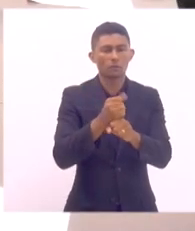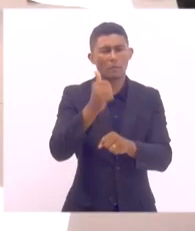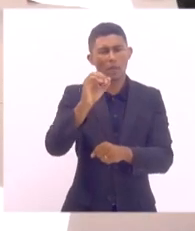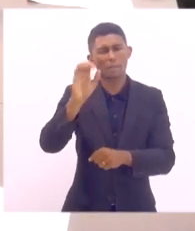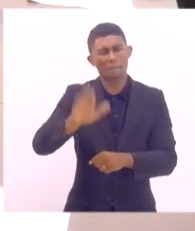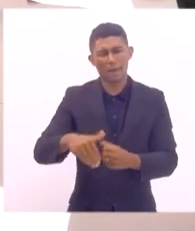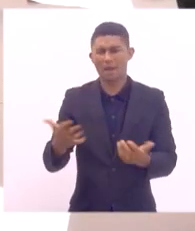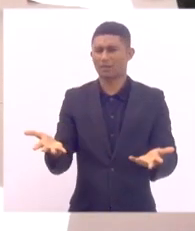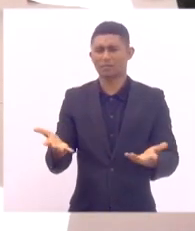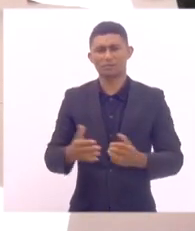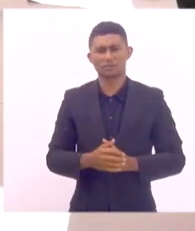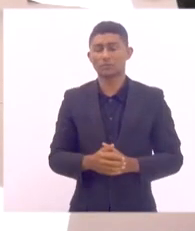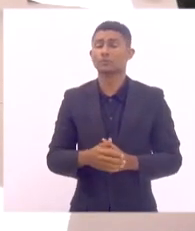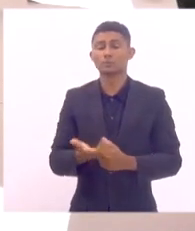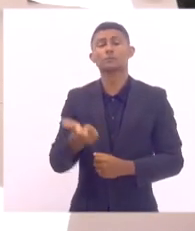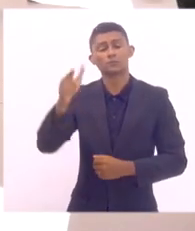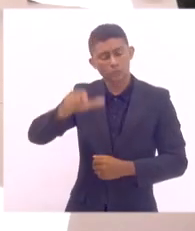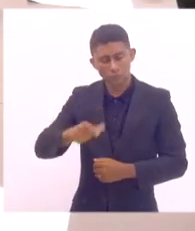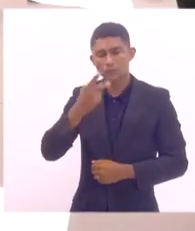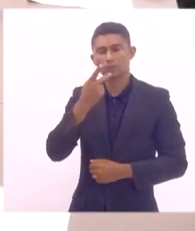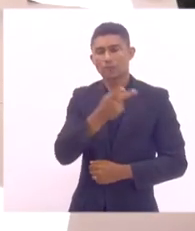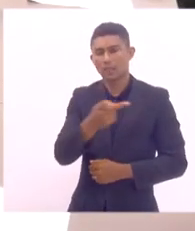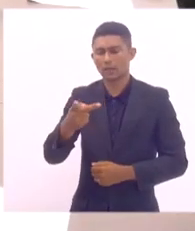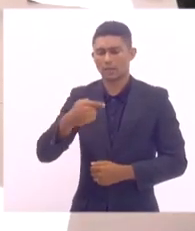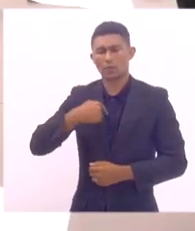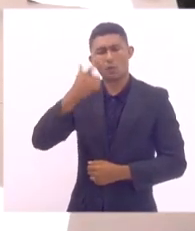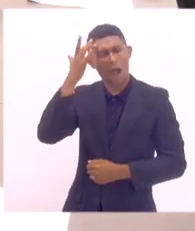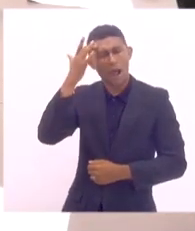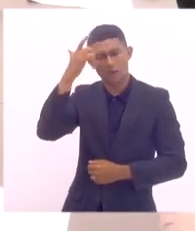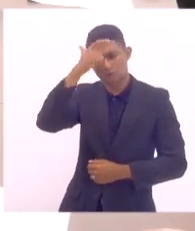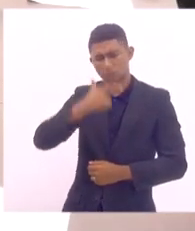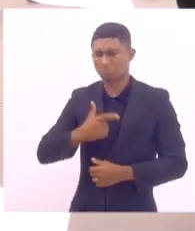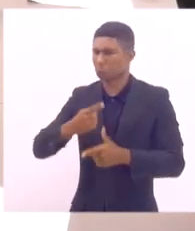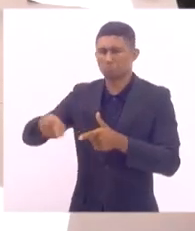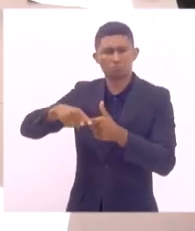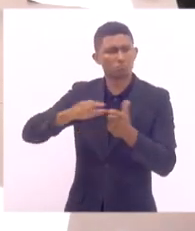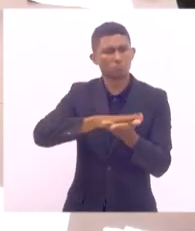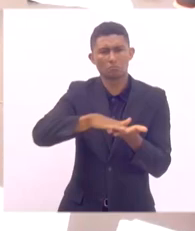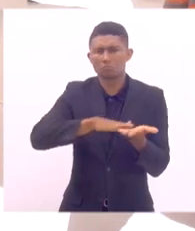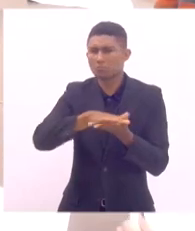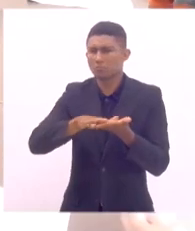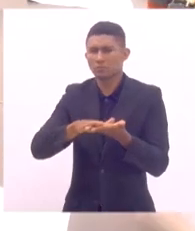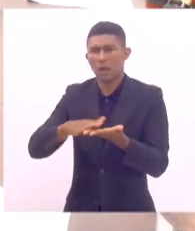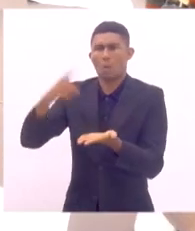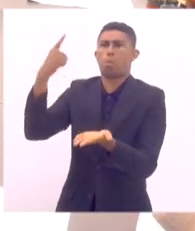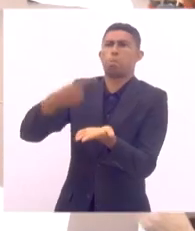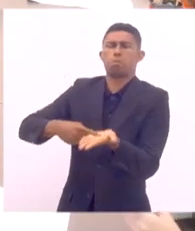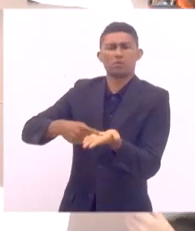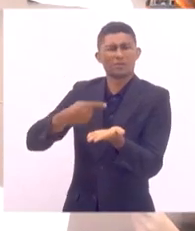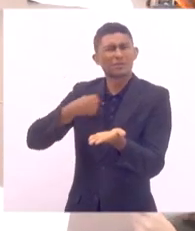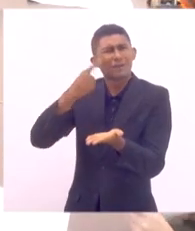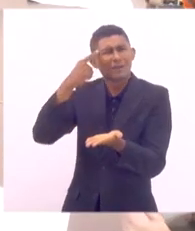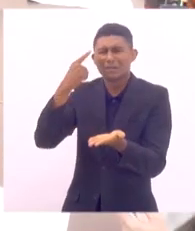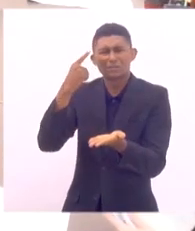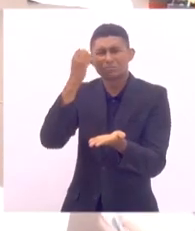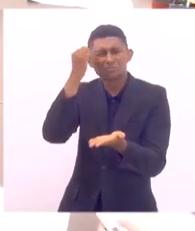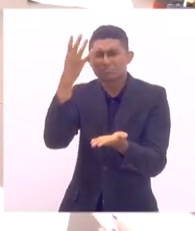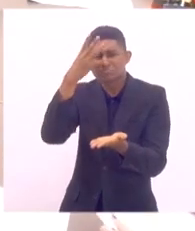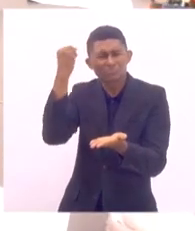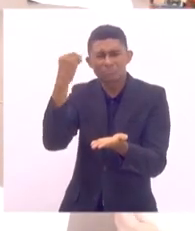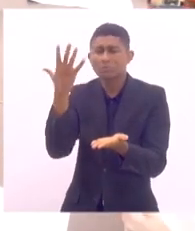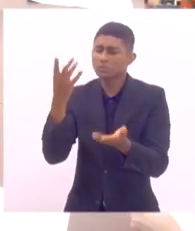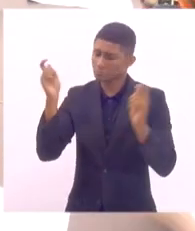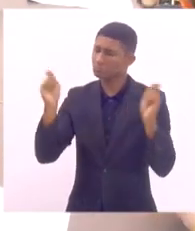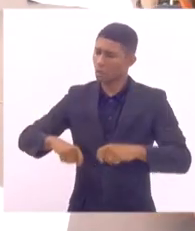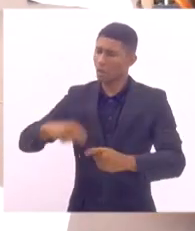estou dizendo de novo. Da minha parte, sem problema. Eu não me recordo desse acordo. Mas, sem prejuízo, nós